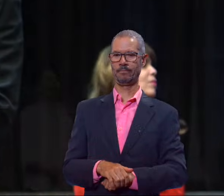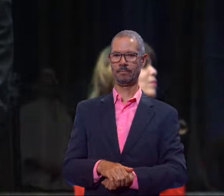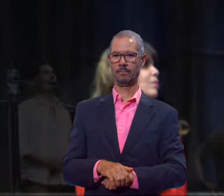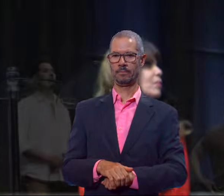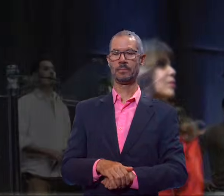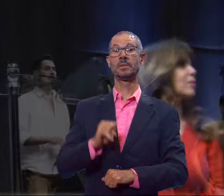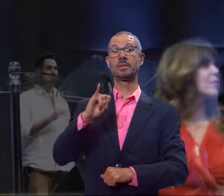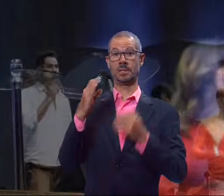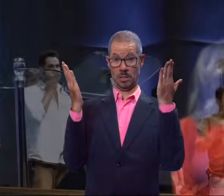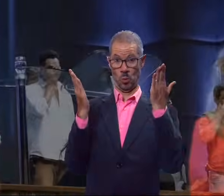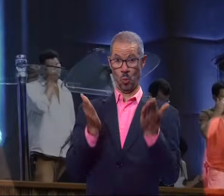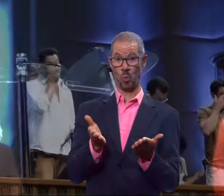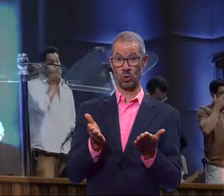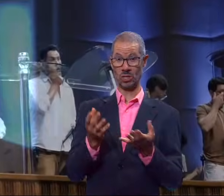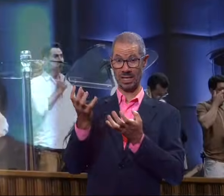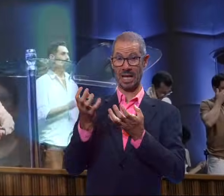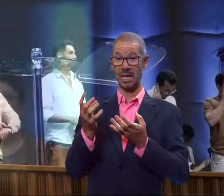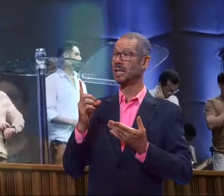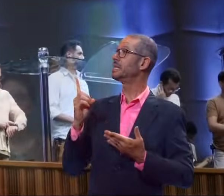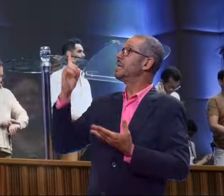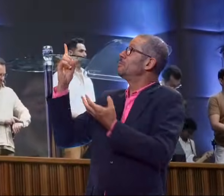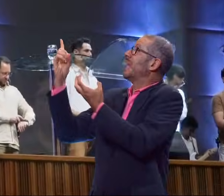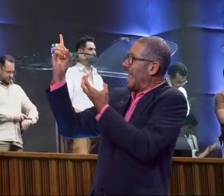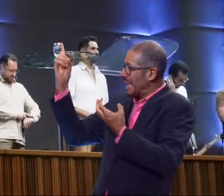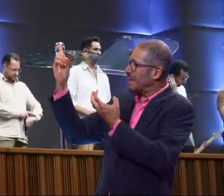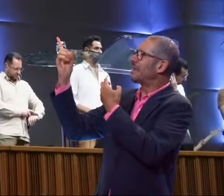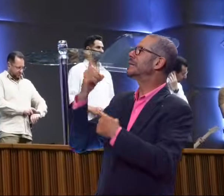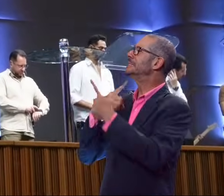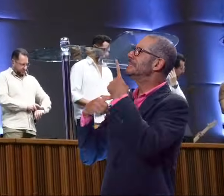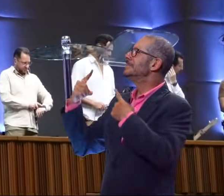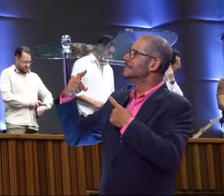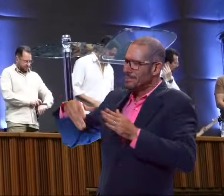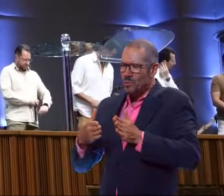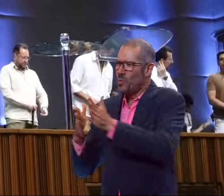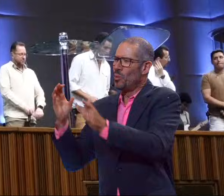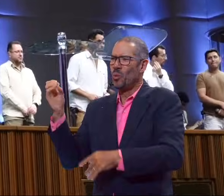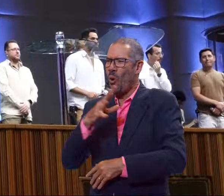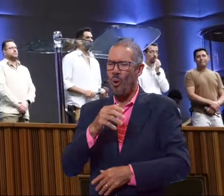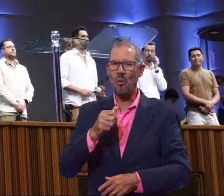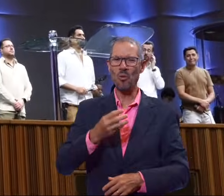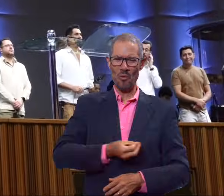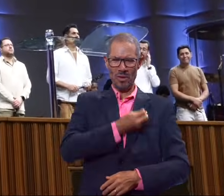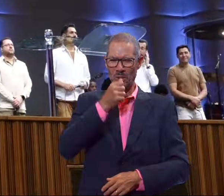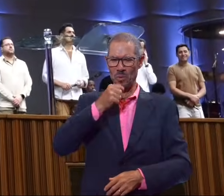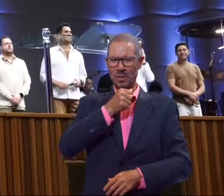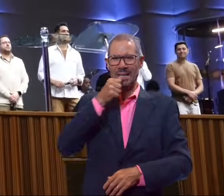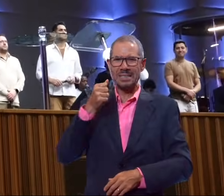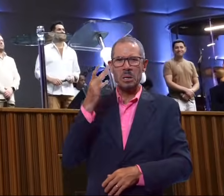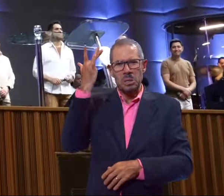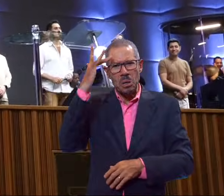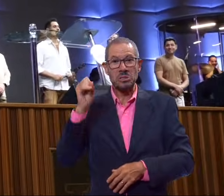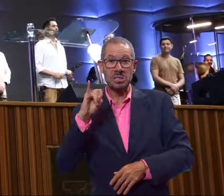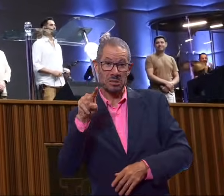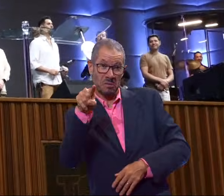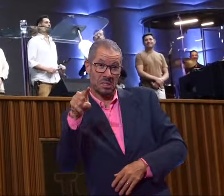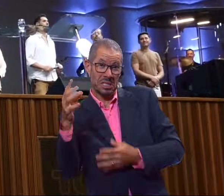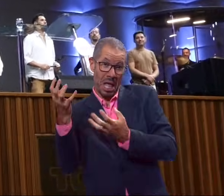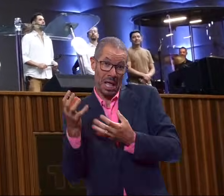E se hoje você quer dizer: Deus, eu quero trilhar caminhos novos de consagração. Eu não sei se você